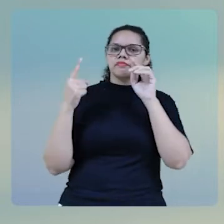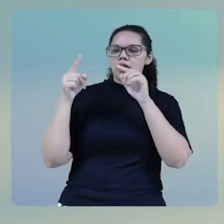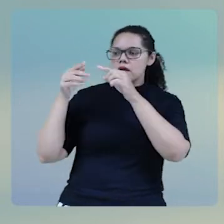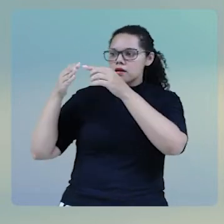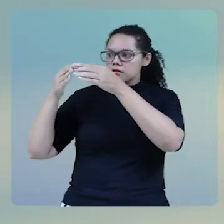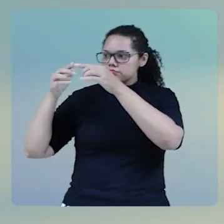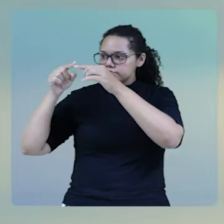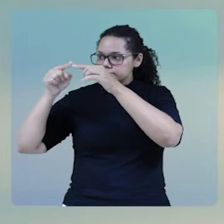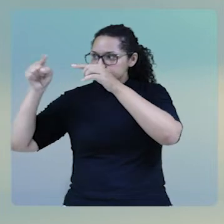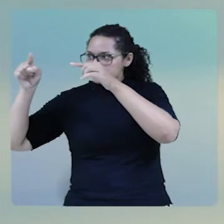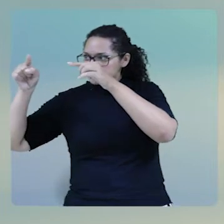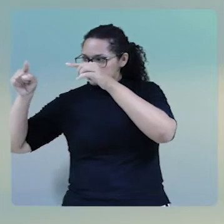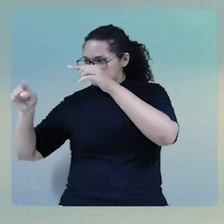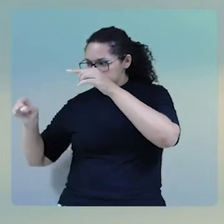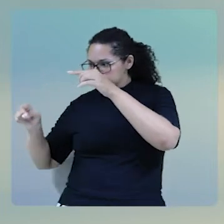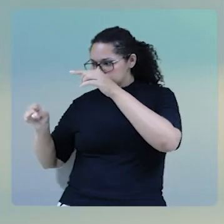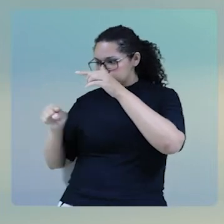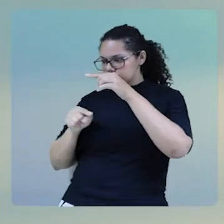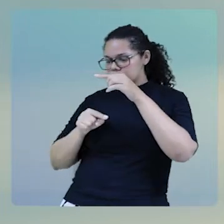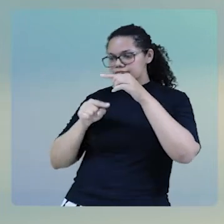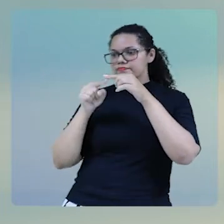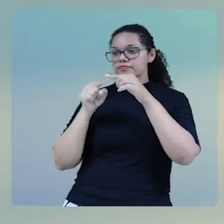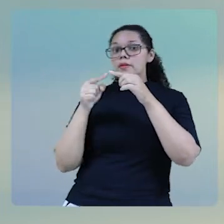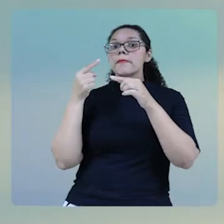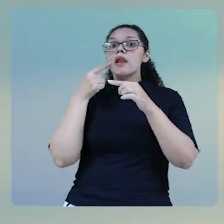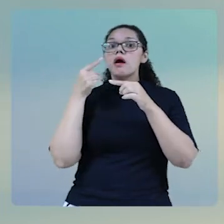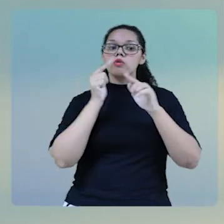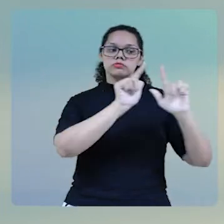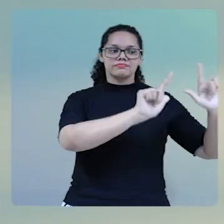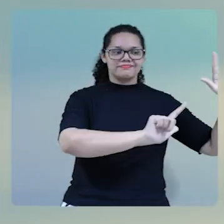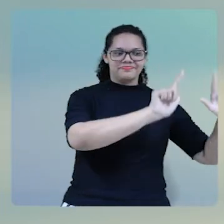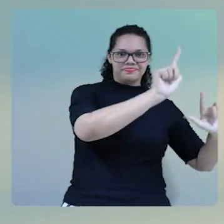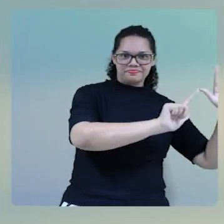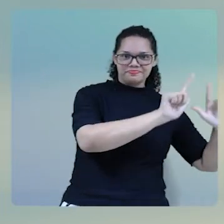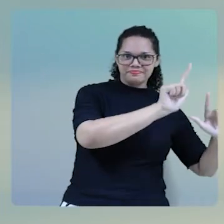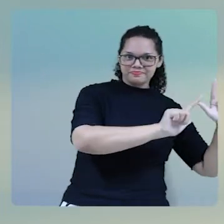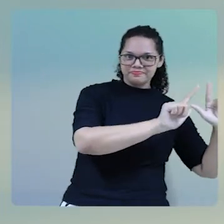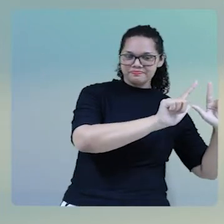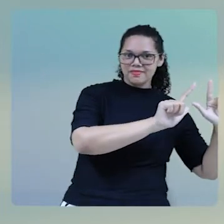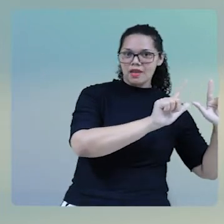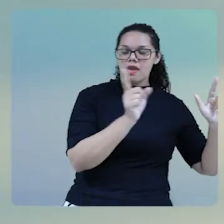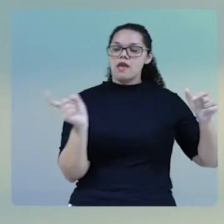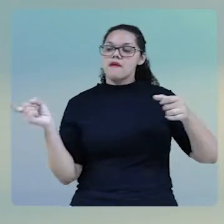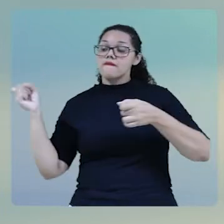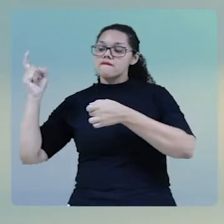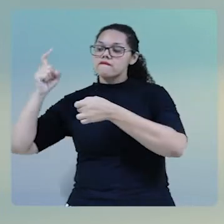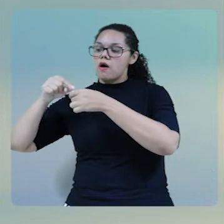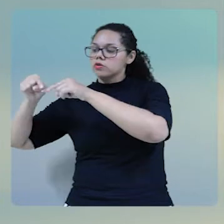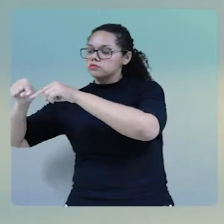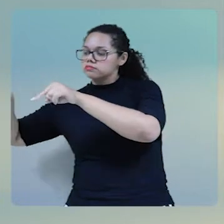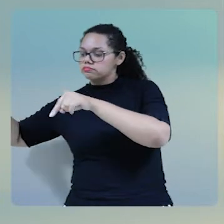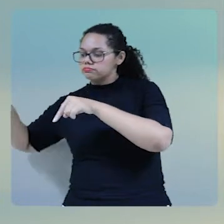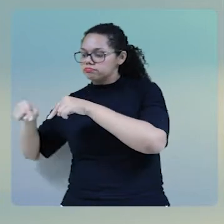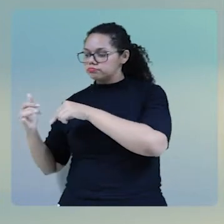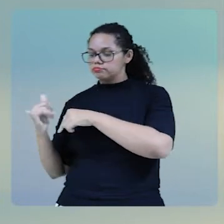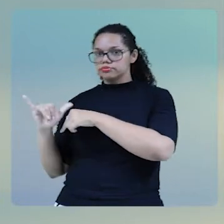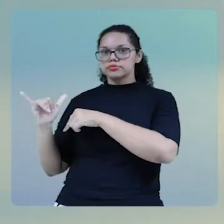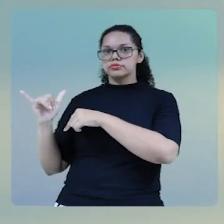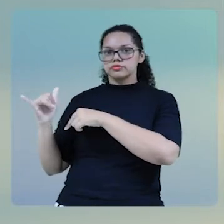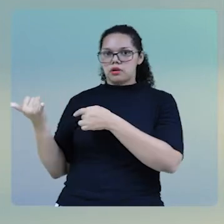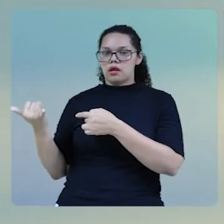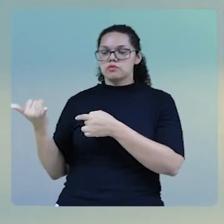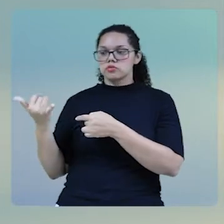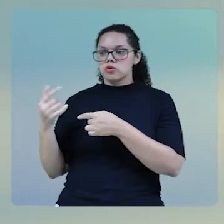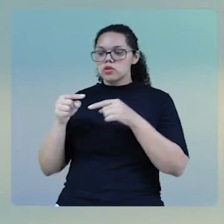e vai descer aqui para quem? Para a televisão. E volta para o teu gerador. Perfeito. Então esse